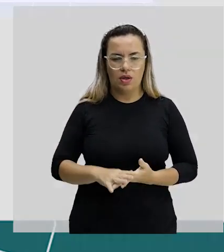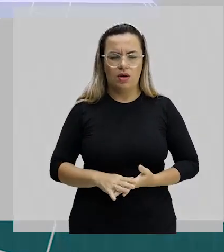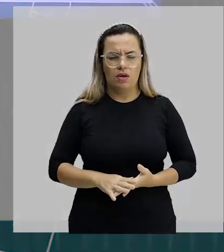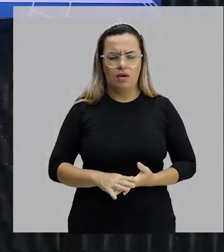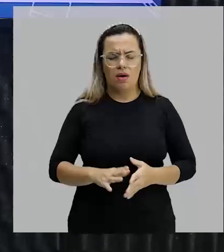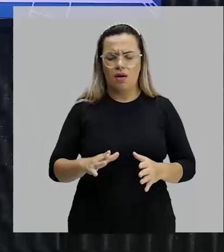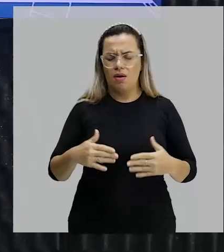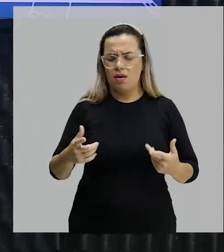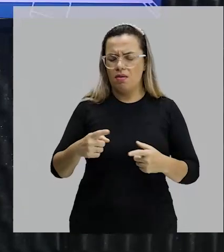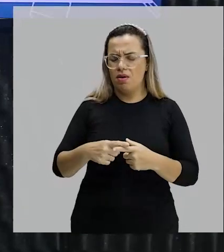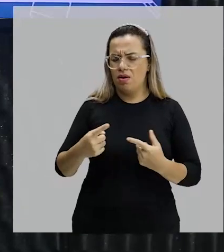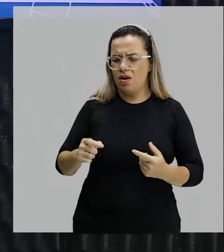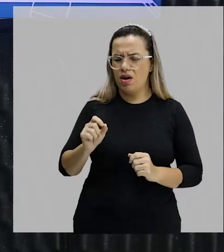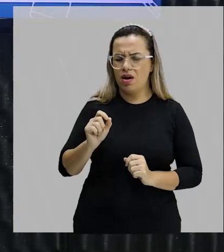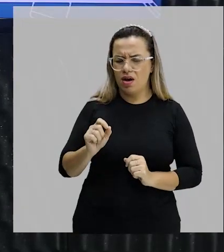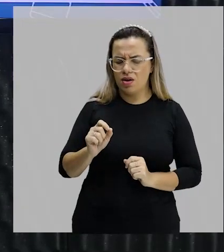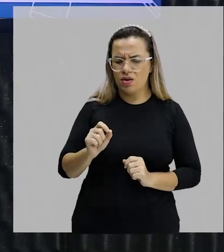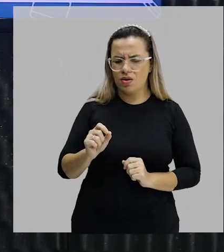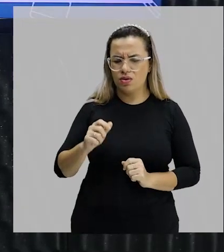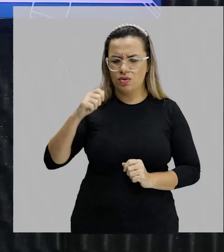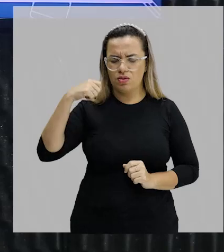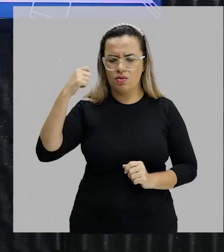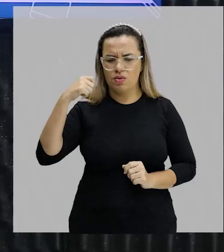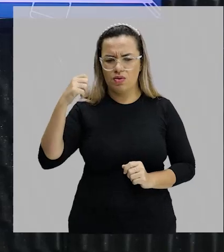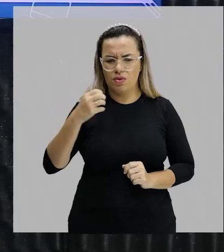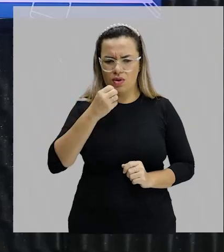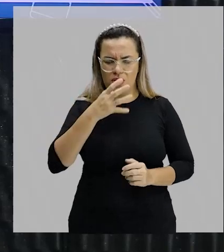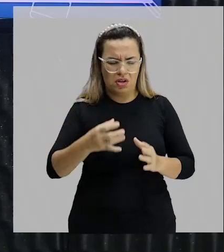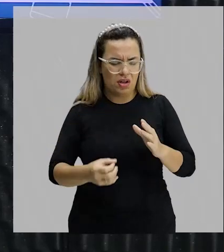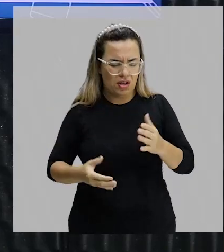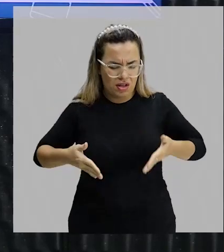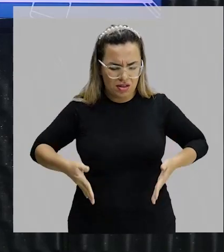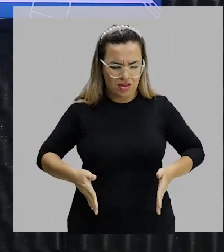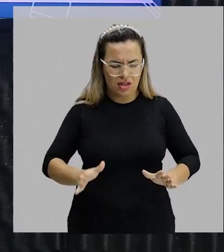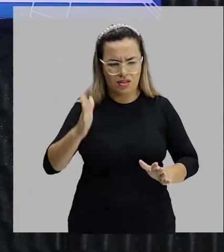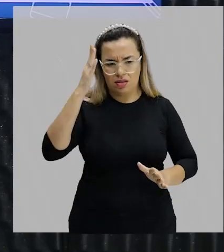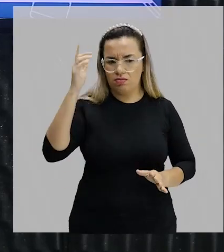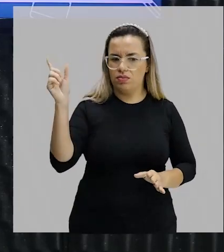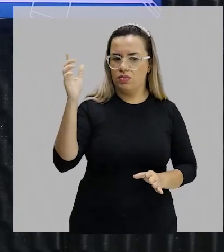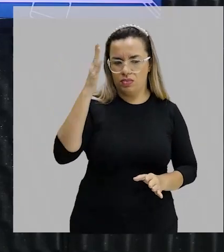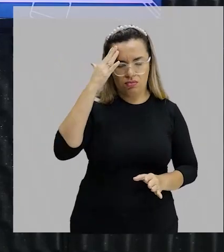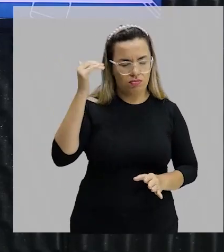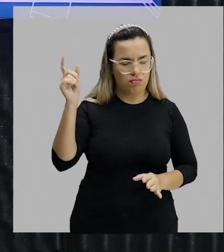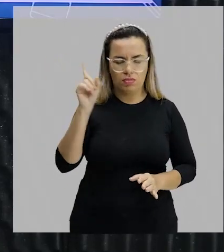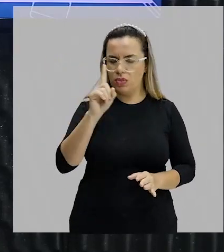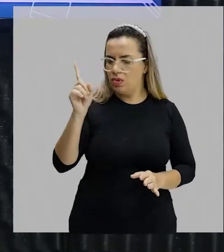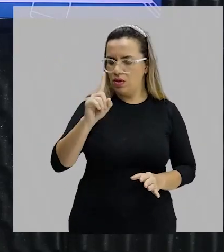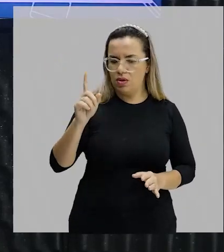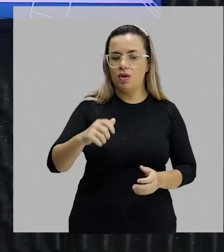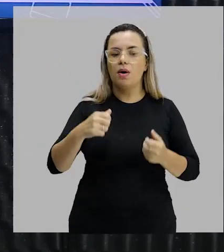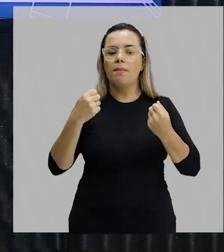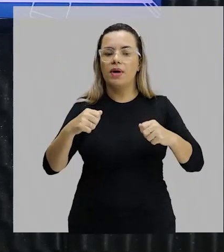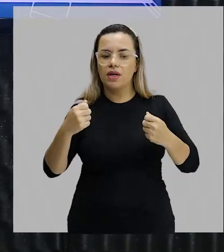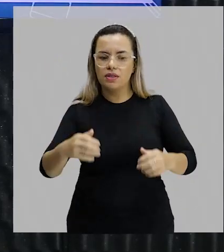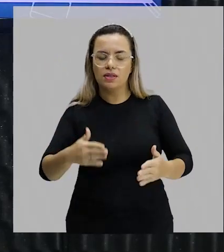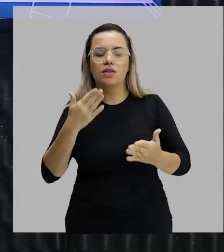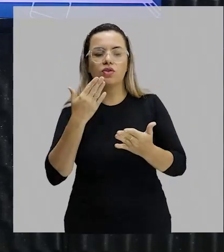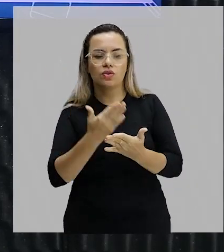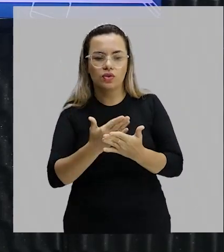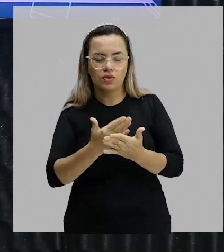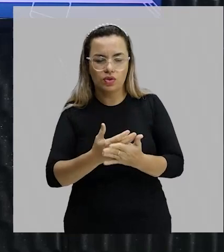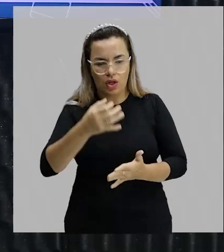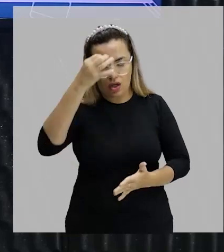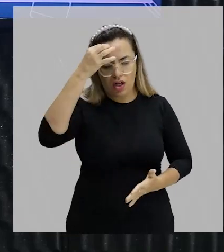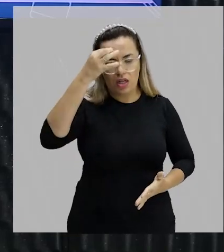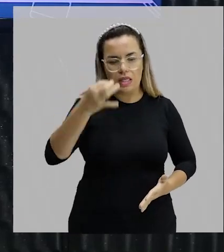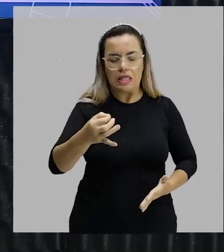que potencial todo mundo tem. Talento existe, mas o que existe mais é suor e trabalho e crescimento pessoal. Né?